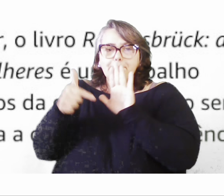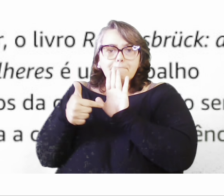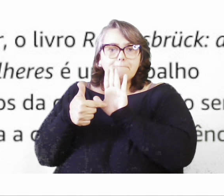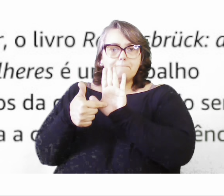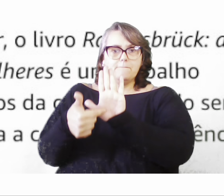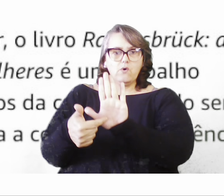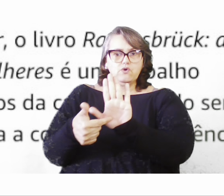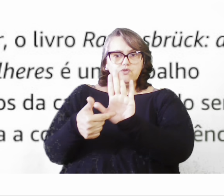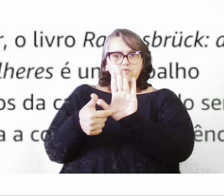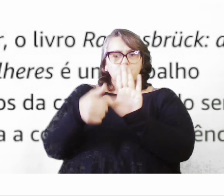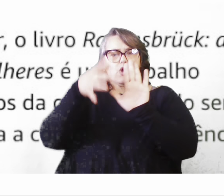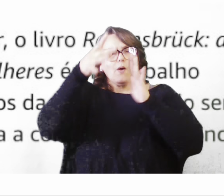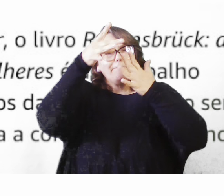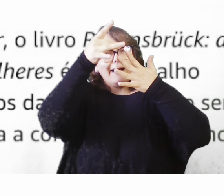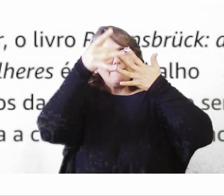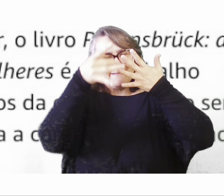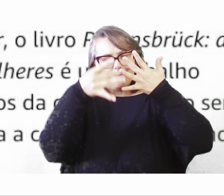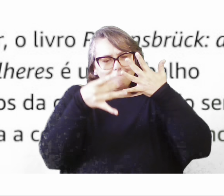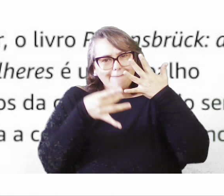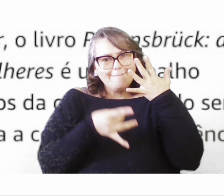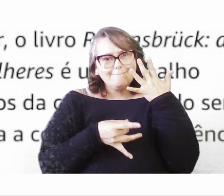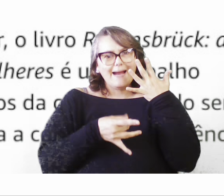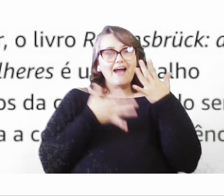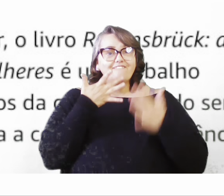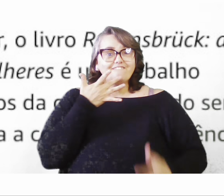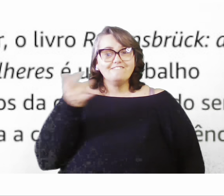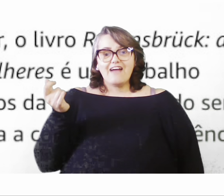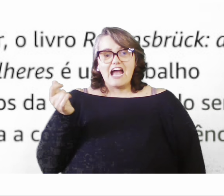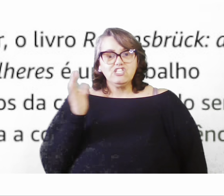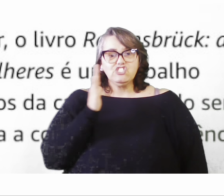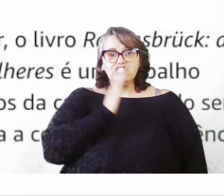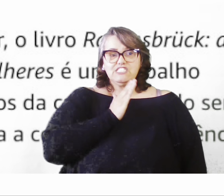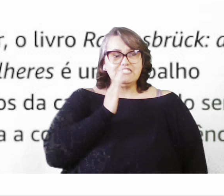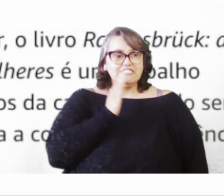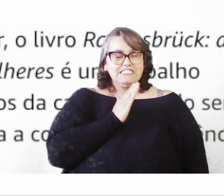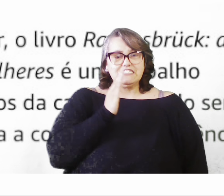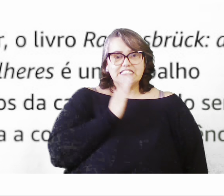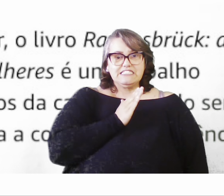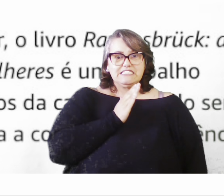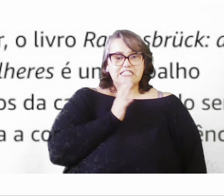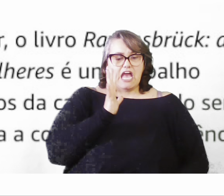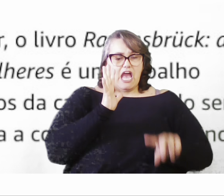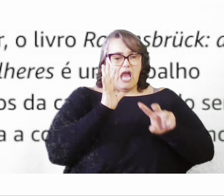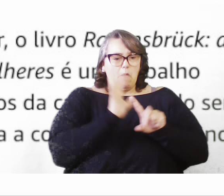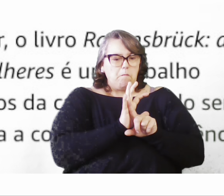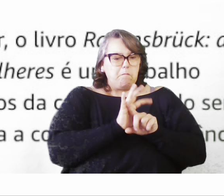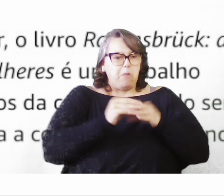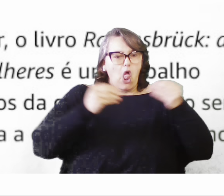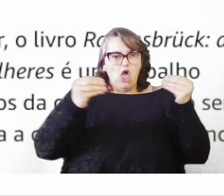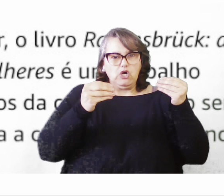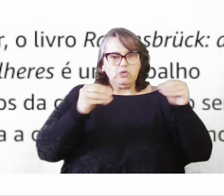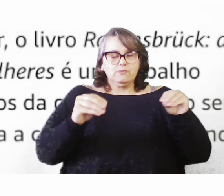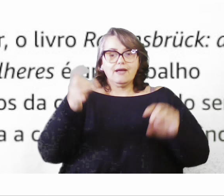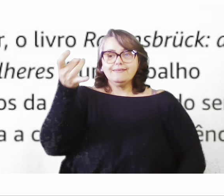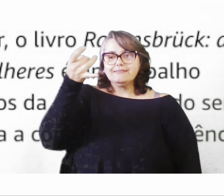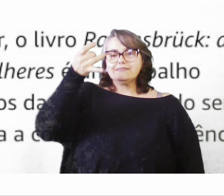campo, demonstrando com minuciosos detalhes o quão fácil e rapidamente o terror